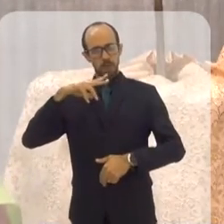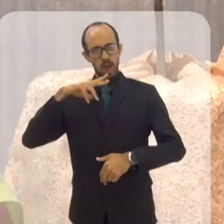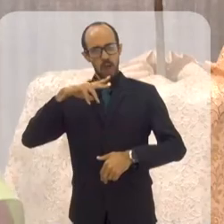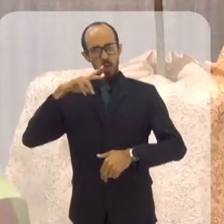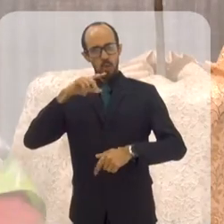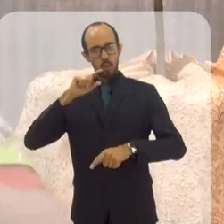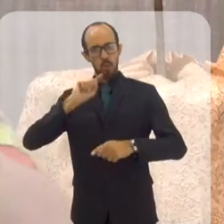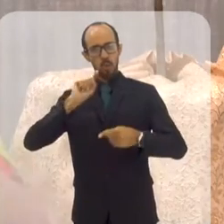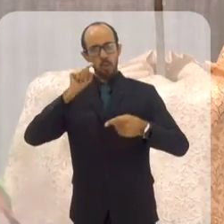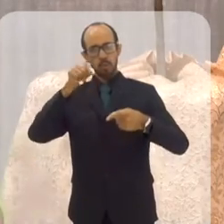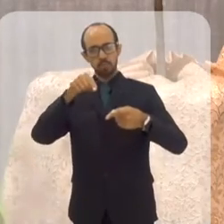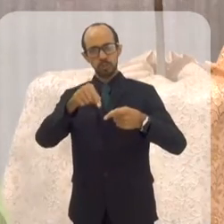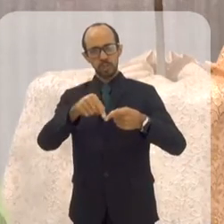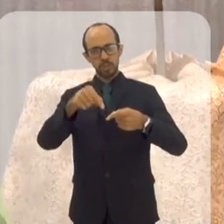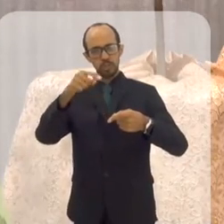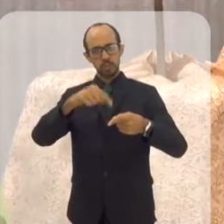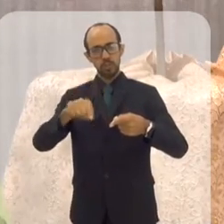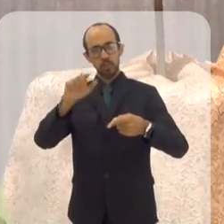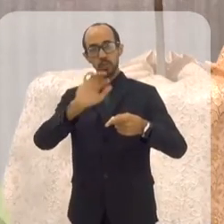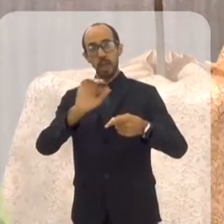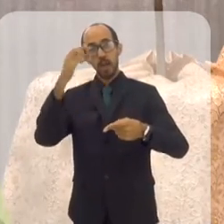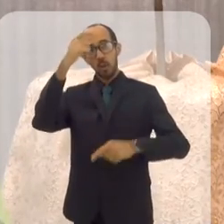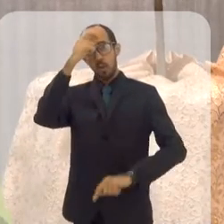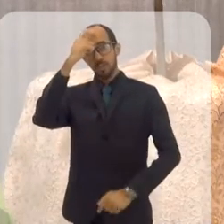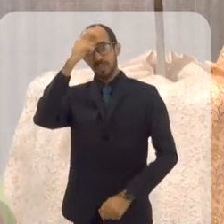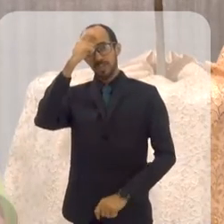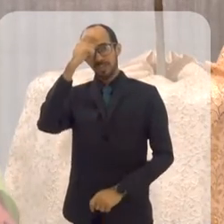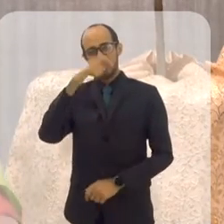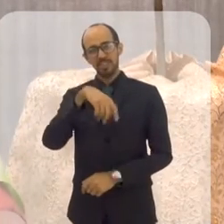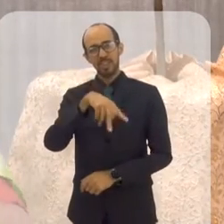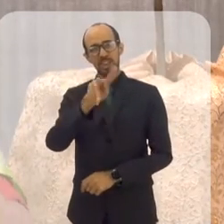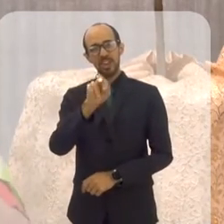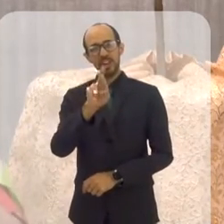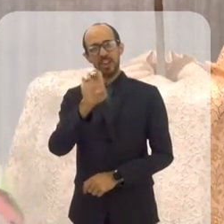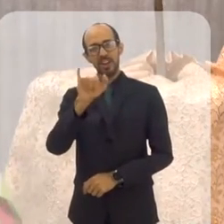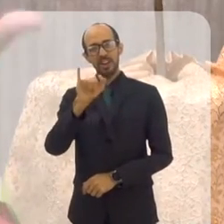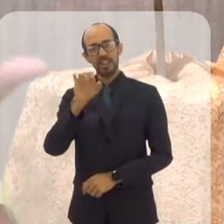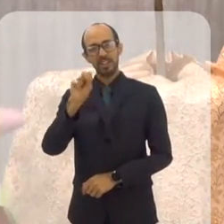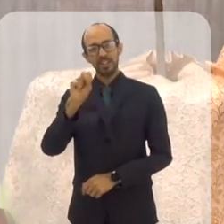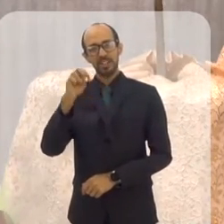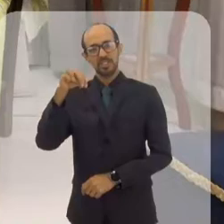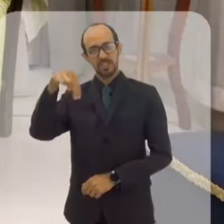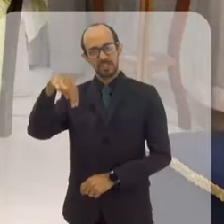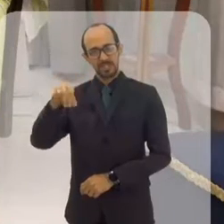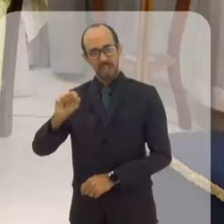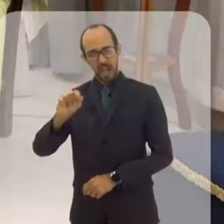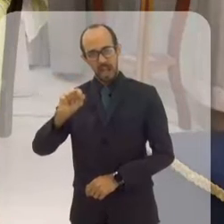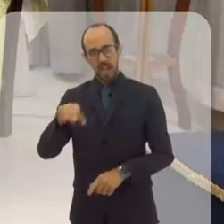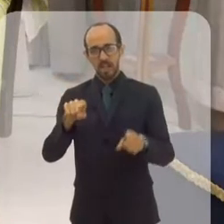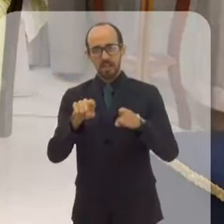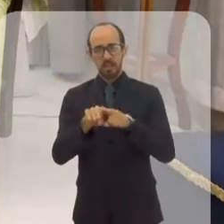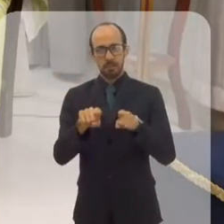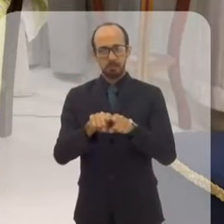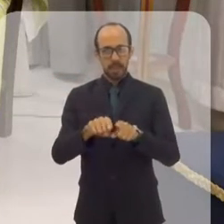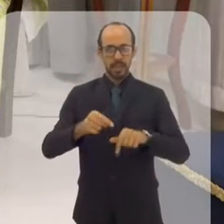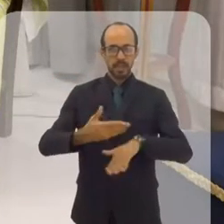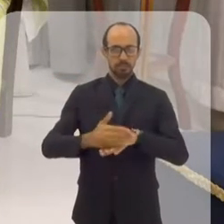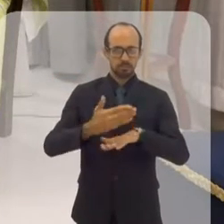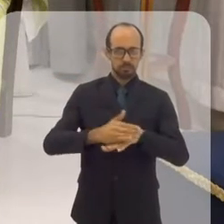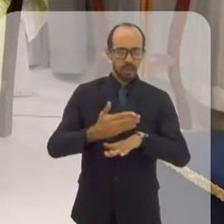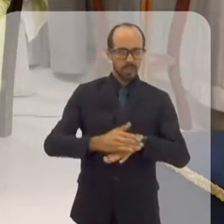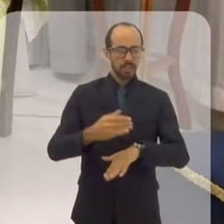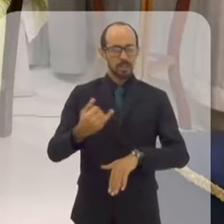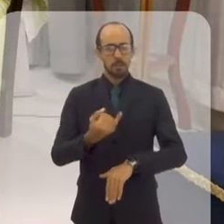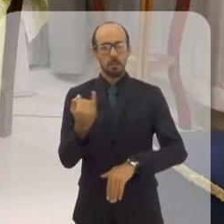pessoal né rumo a consciência de Cristina e tem e dentro das atividades também você